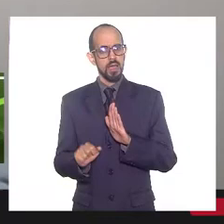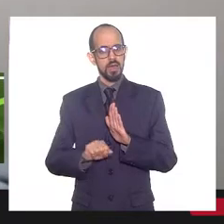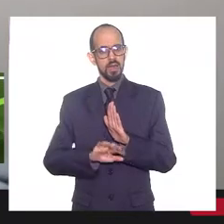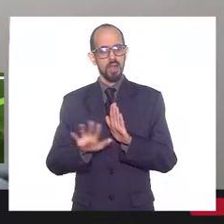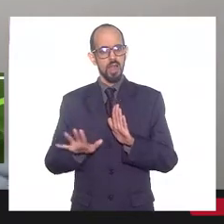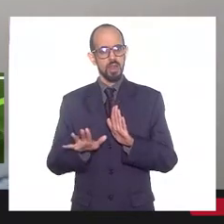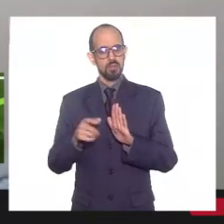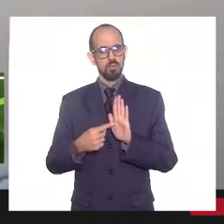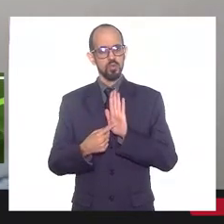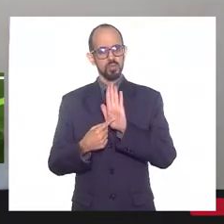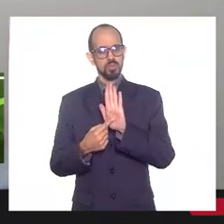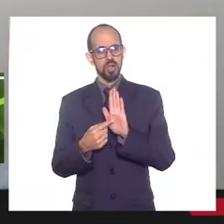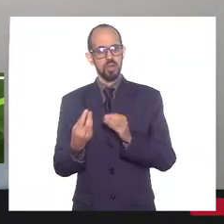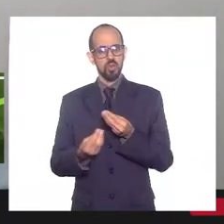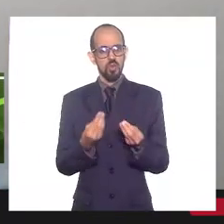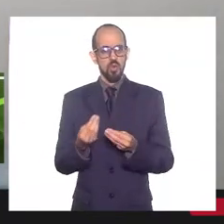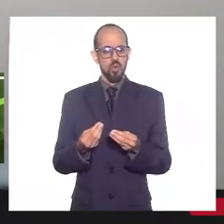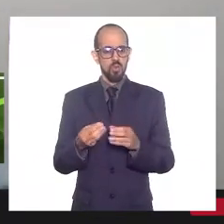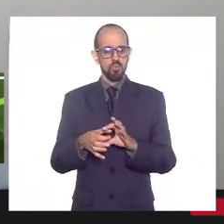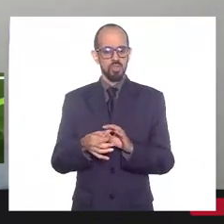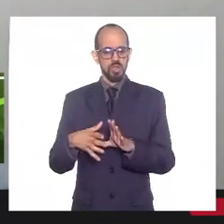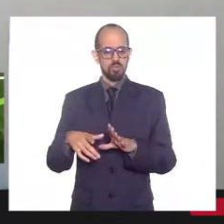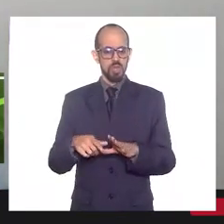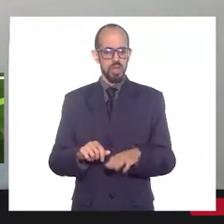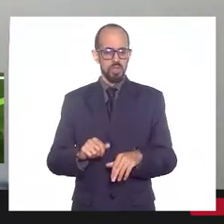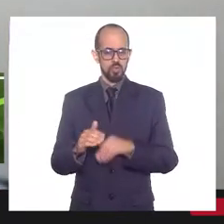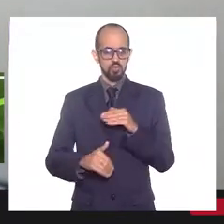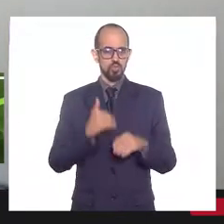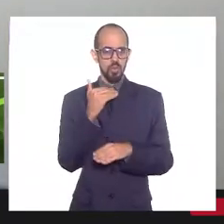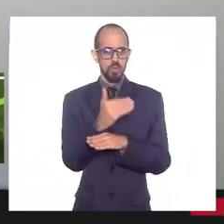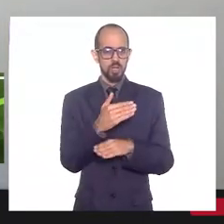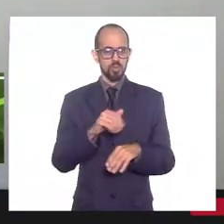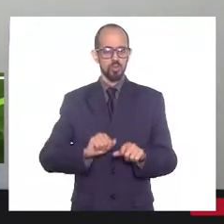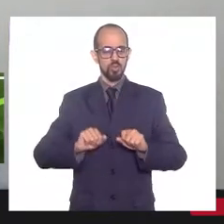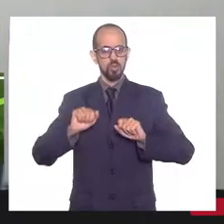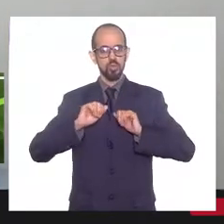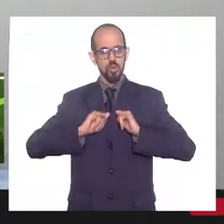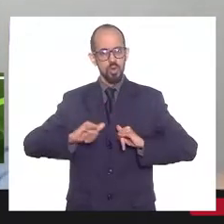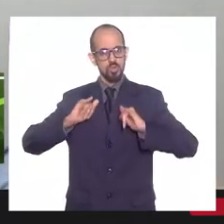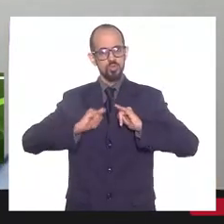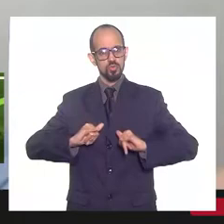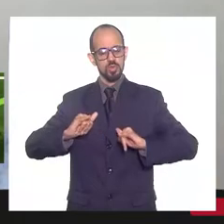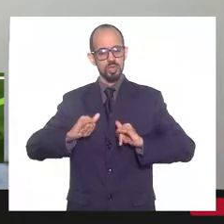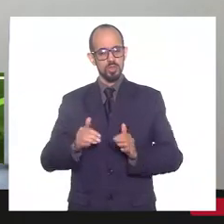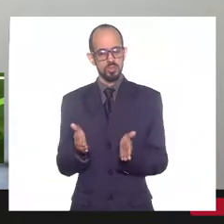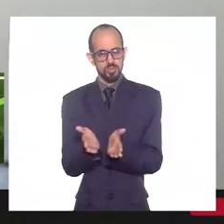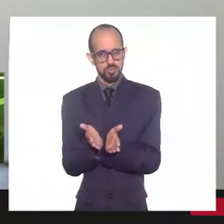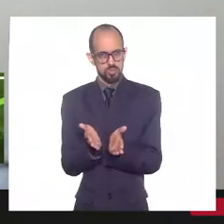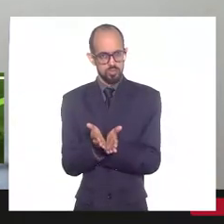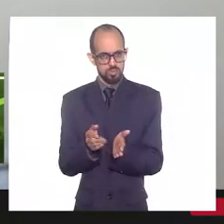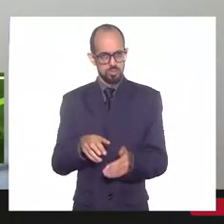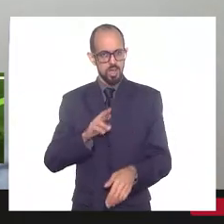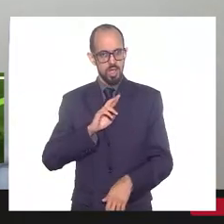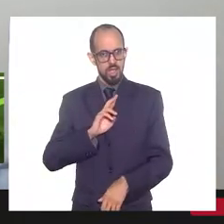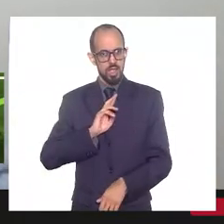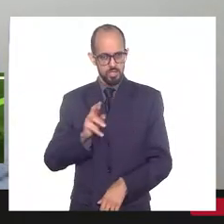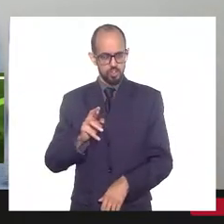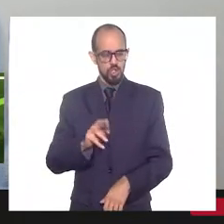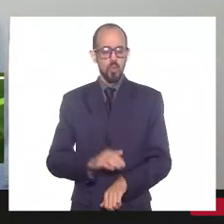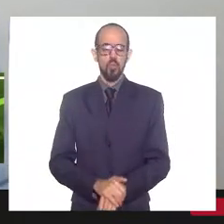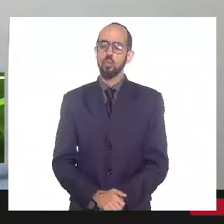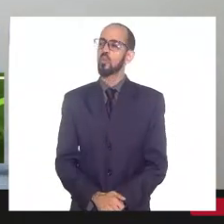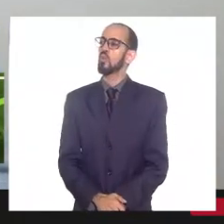presidir esses processos de concessão de canais sobretudo para a programação religiosa em prevalência e por último deputada Martha Rocha